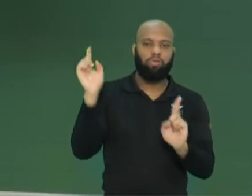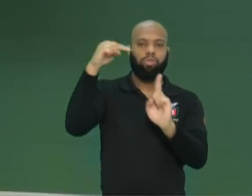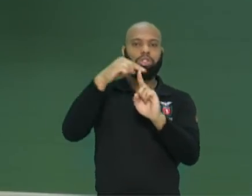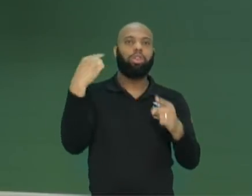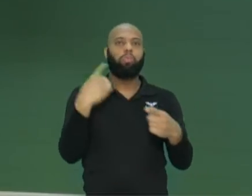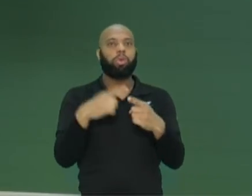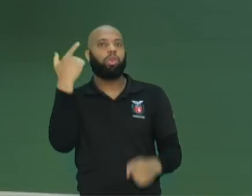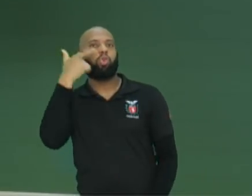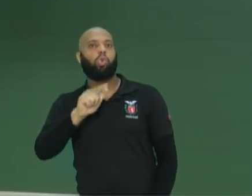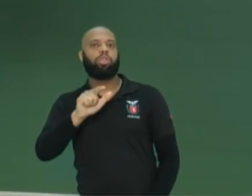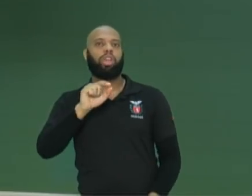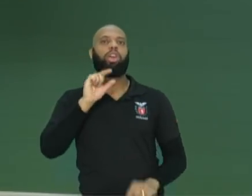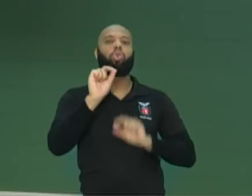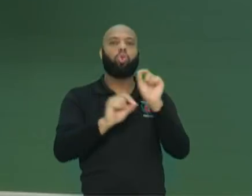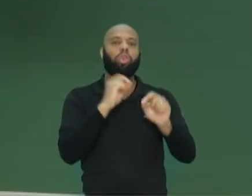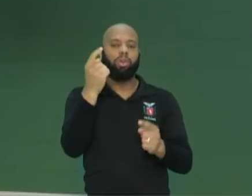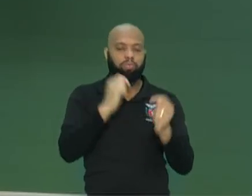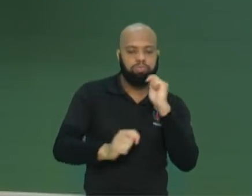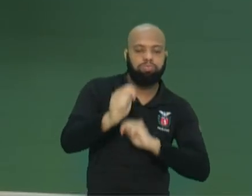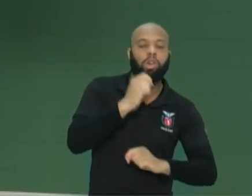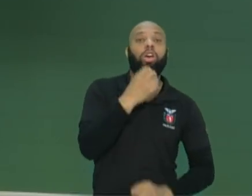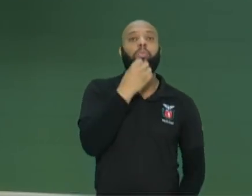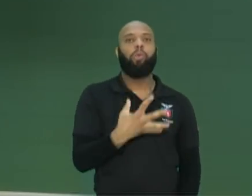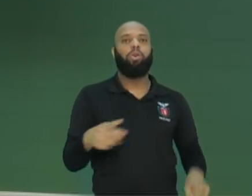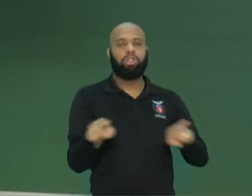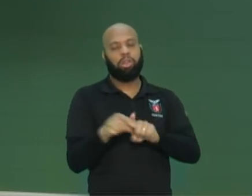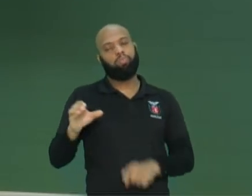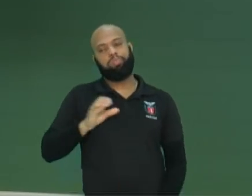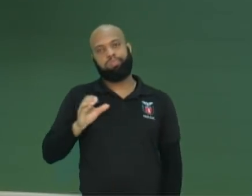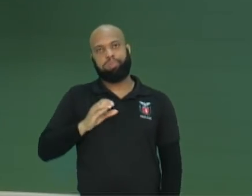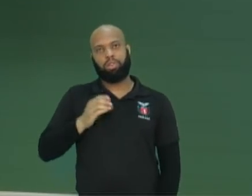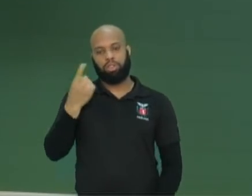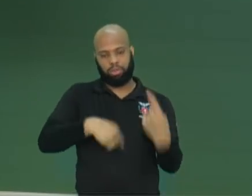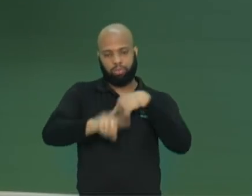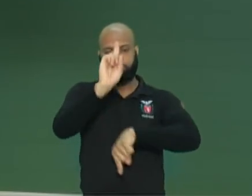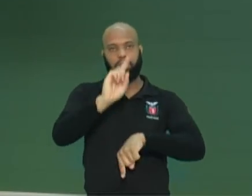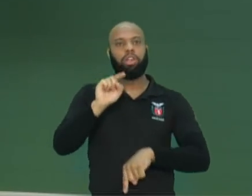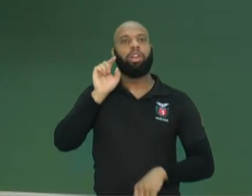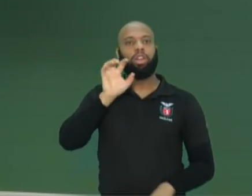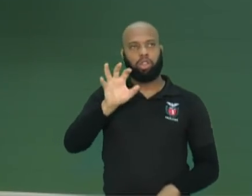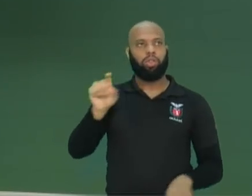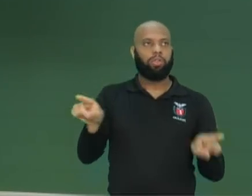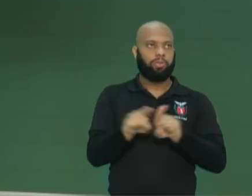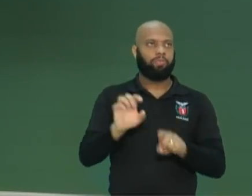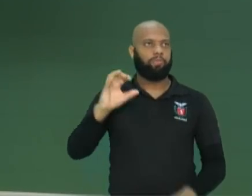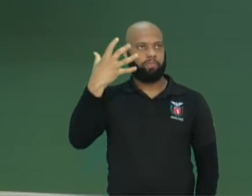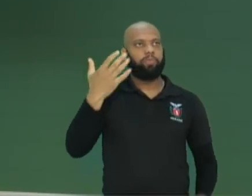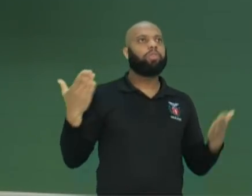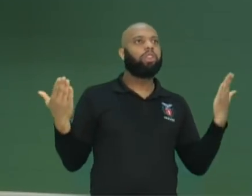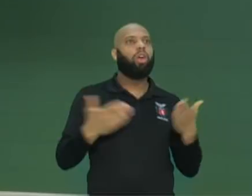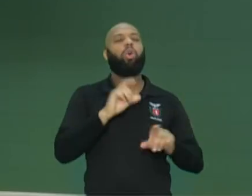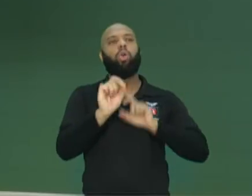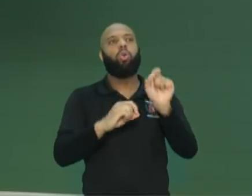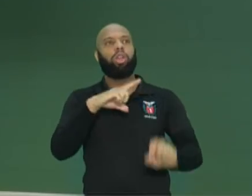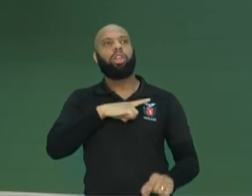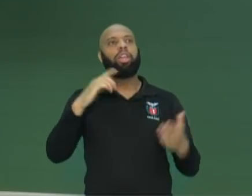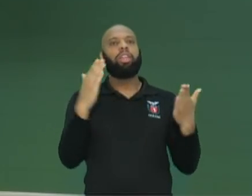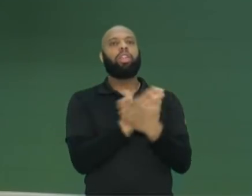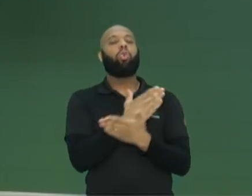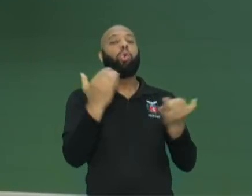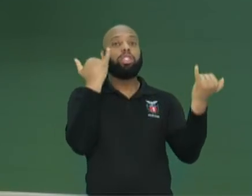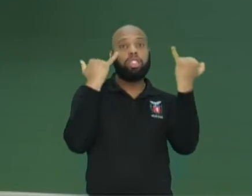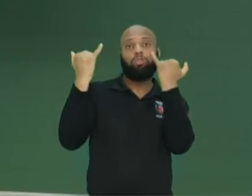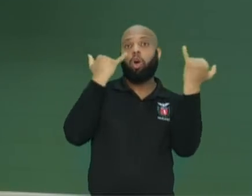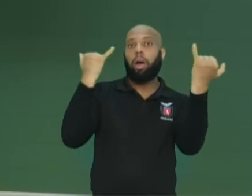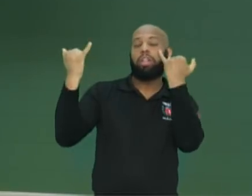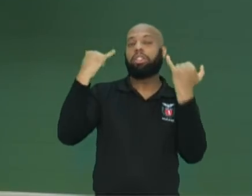essa atividade econômica aconteça e produza riquezas, né? Então é o caso aqui também. E aí agora vamos pensar em alguns